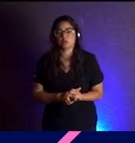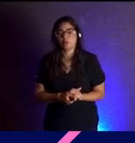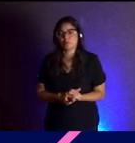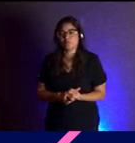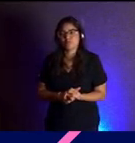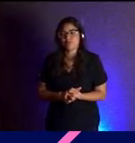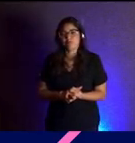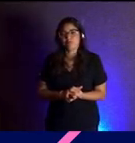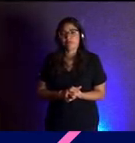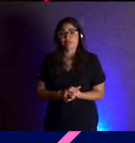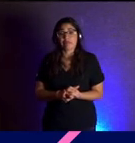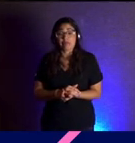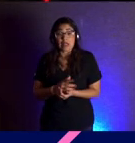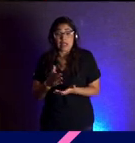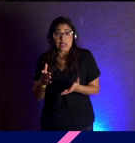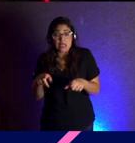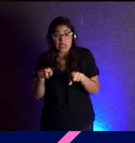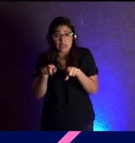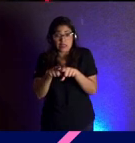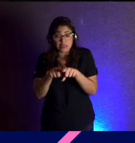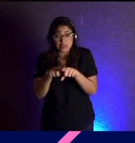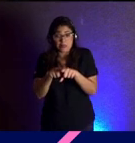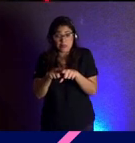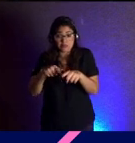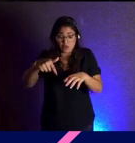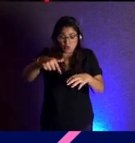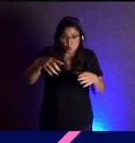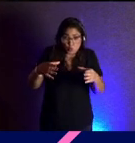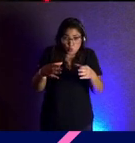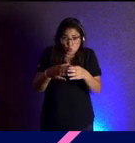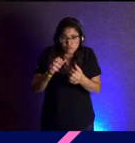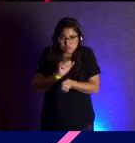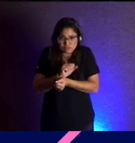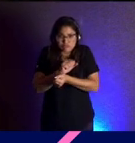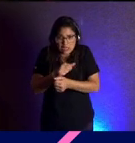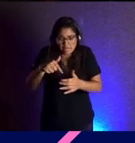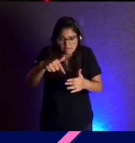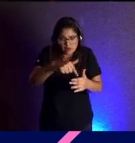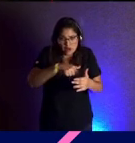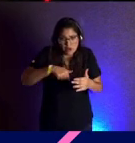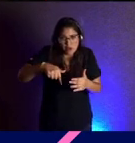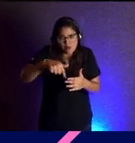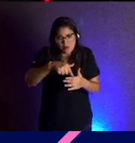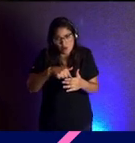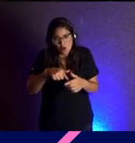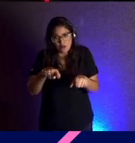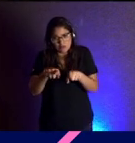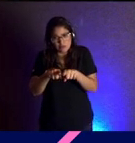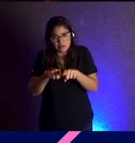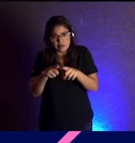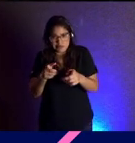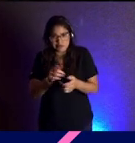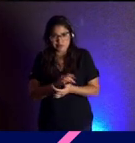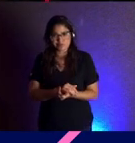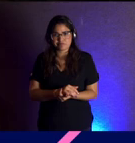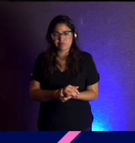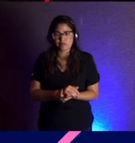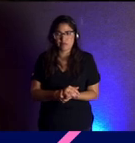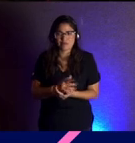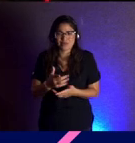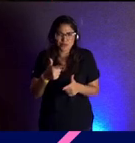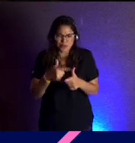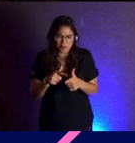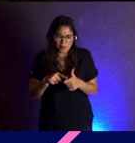inclusive os quilombolas, mas as comunidades tradicionais o fazem há séculos, né? Então, a questão é que a